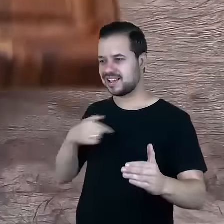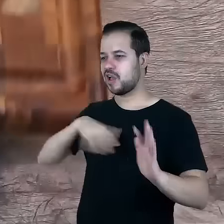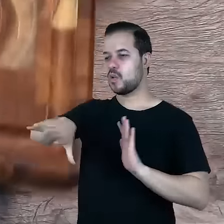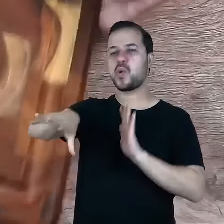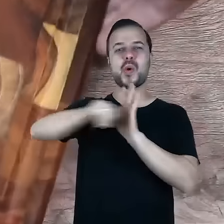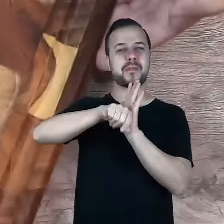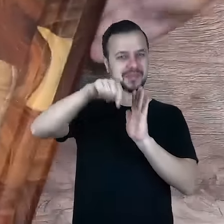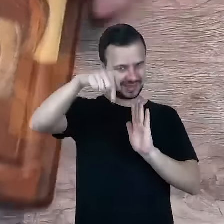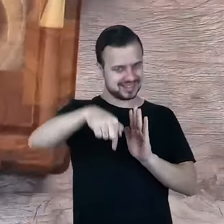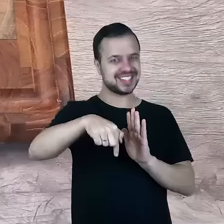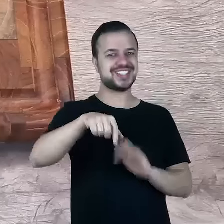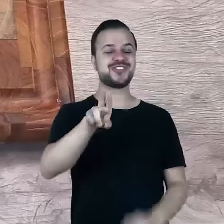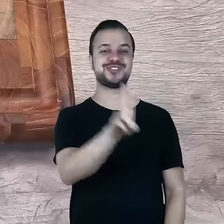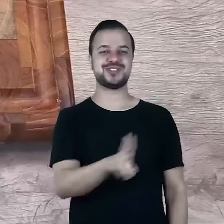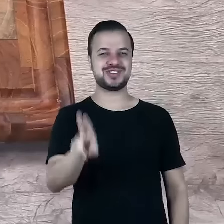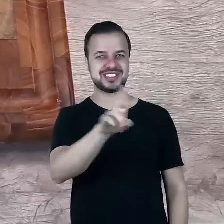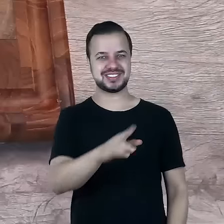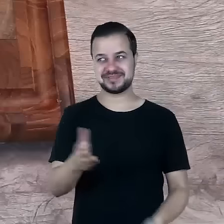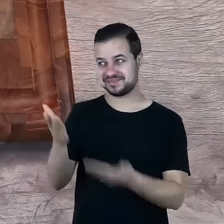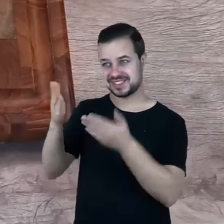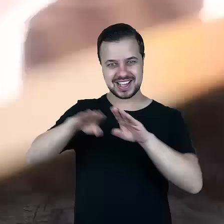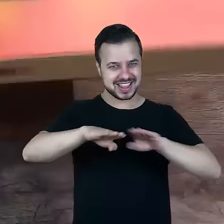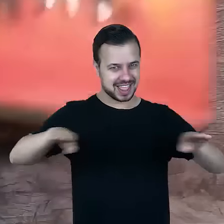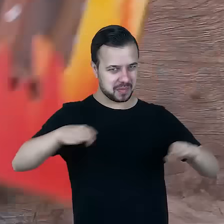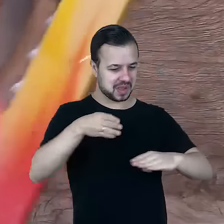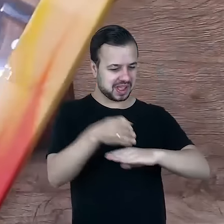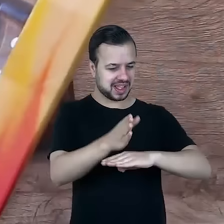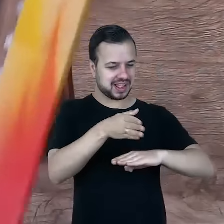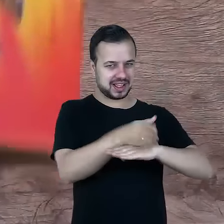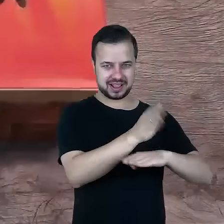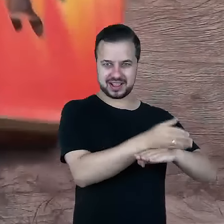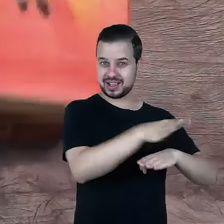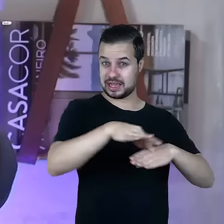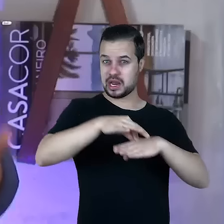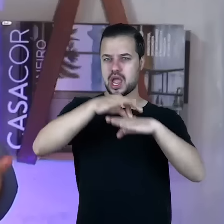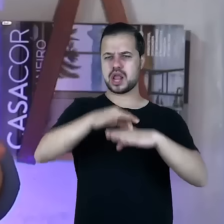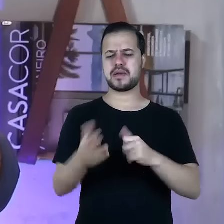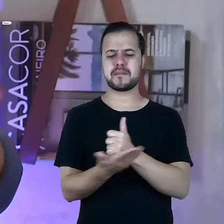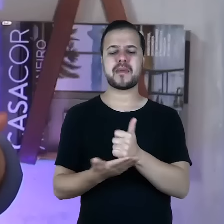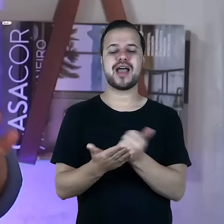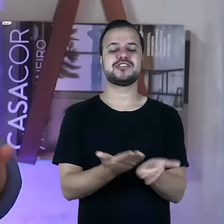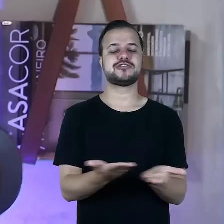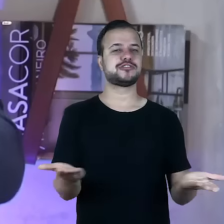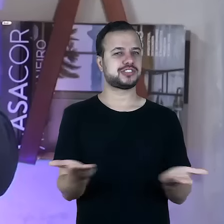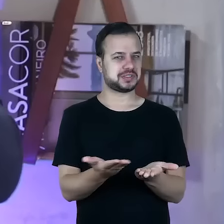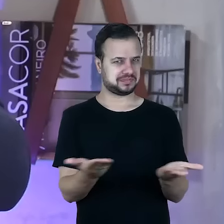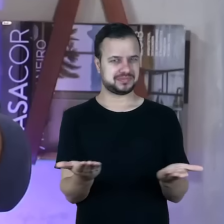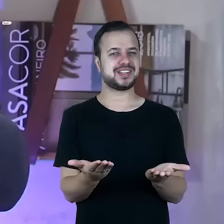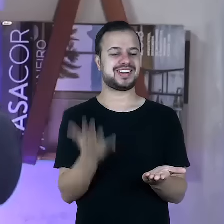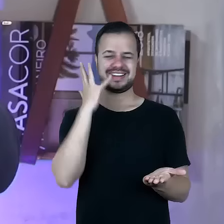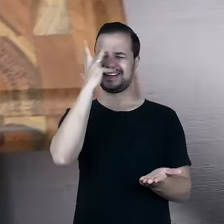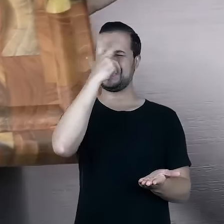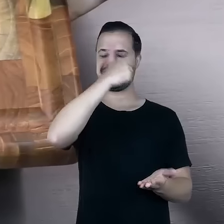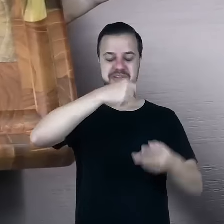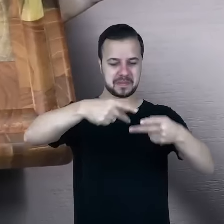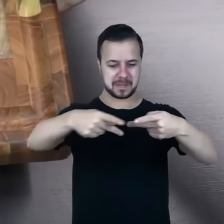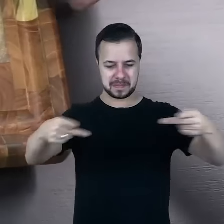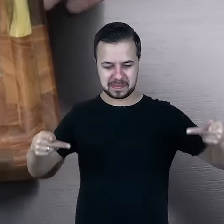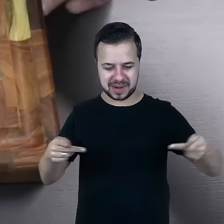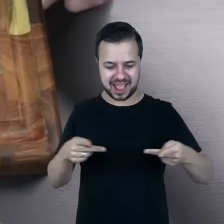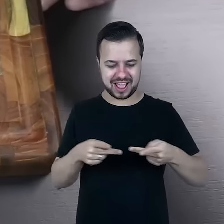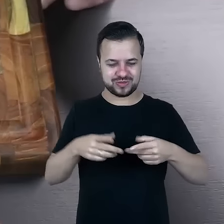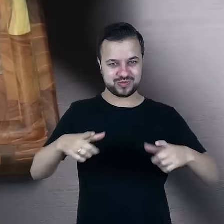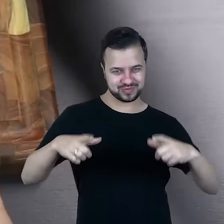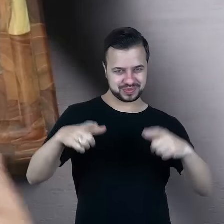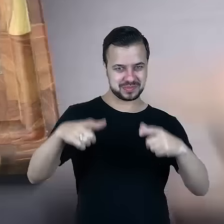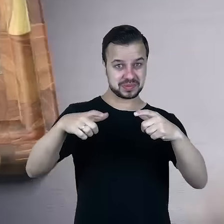vou recriar ela aqui utilizando essa tábua de carne, que ela vai servir como base, como suplá, e vai ficar linda com toda essa combinação